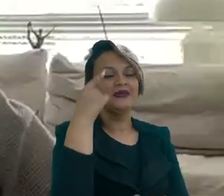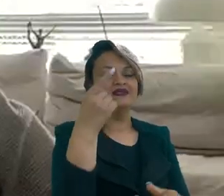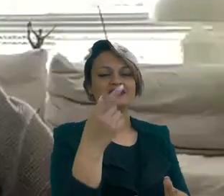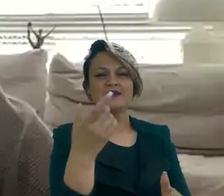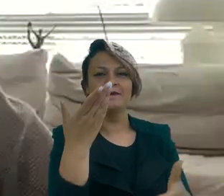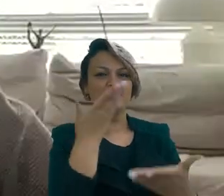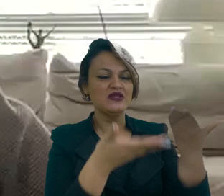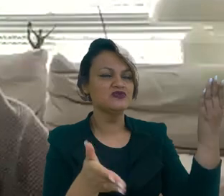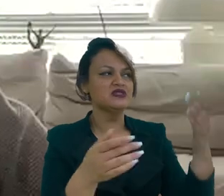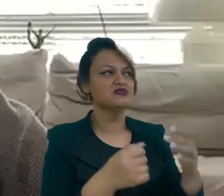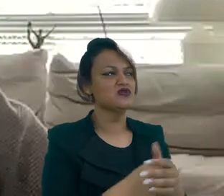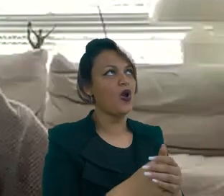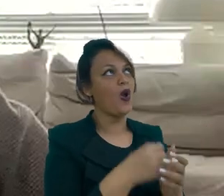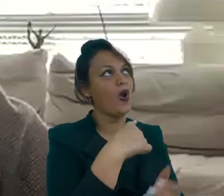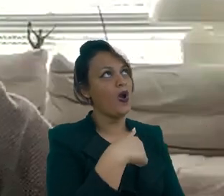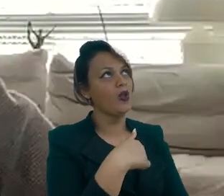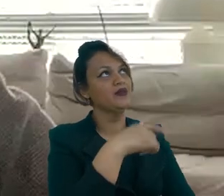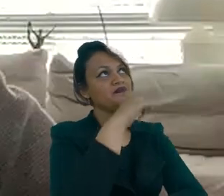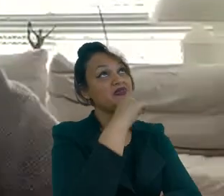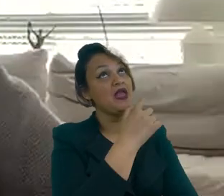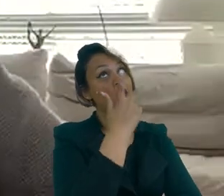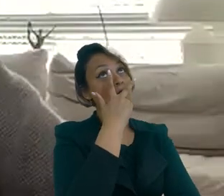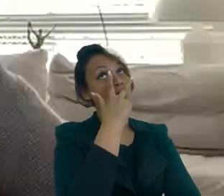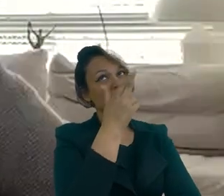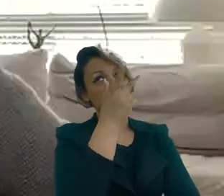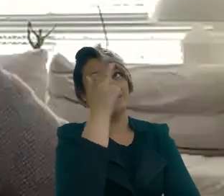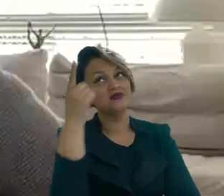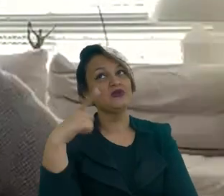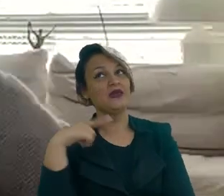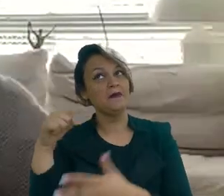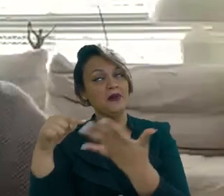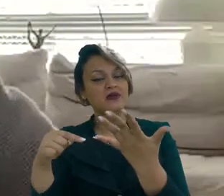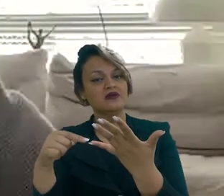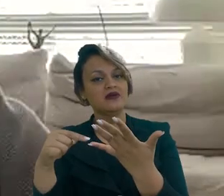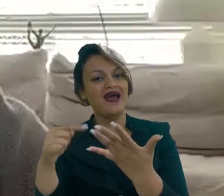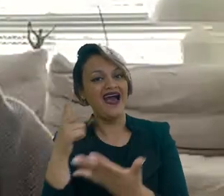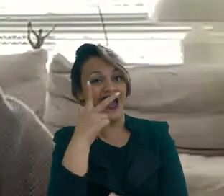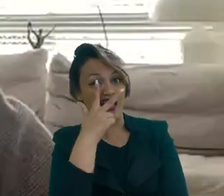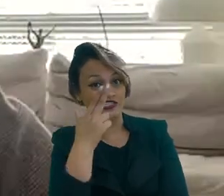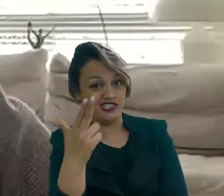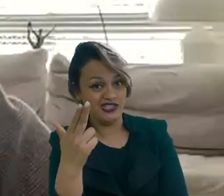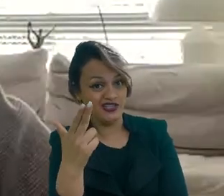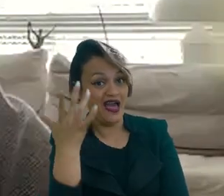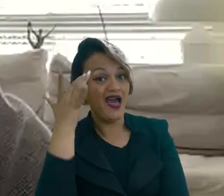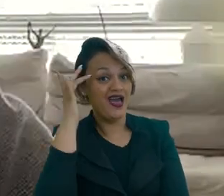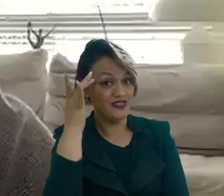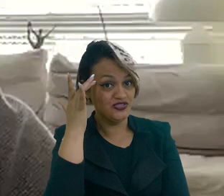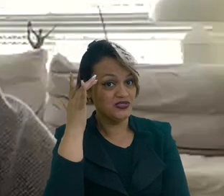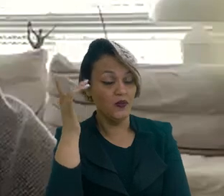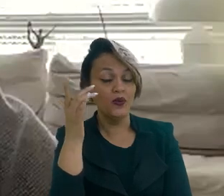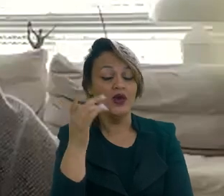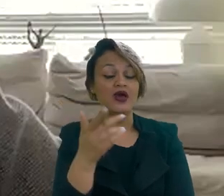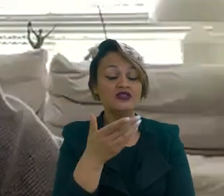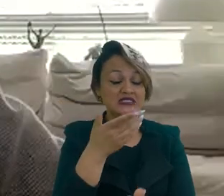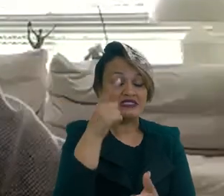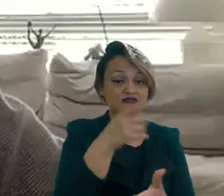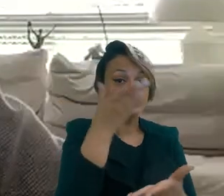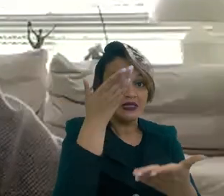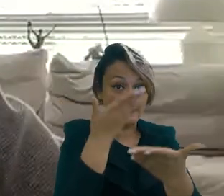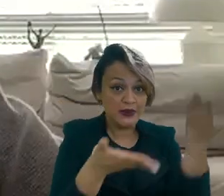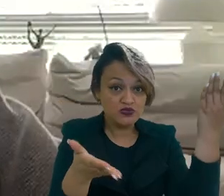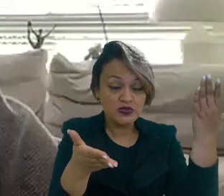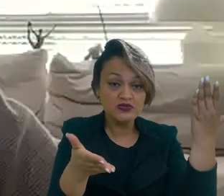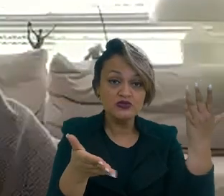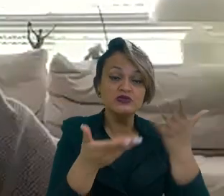por imagem ai eu Suponho que a pessoa possa ter não o dano é algo